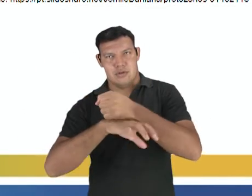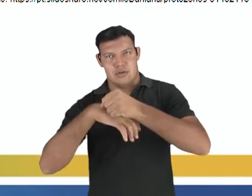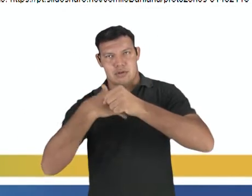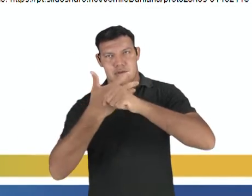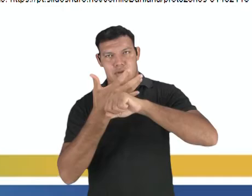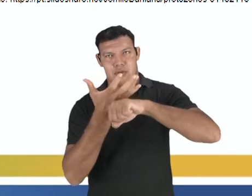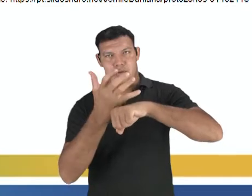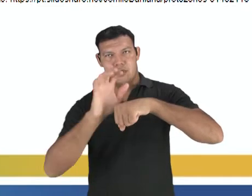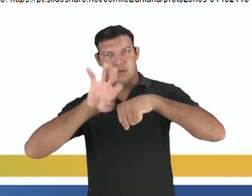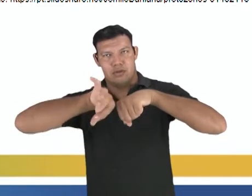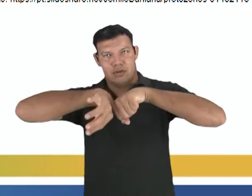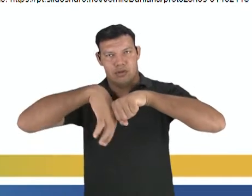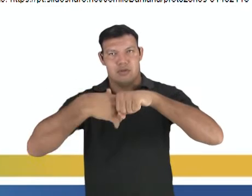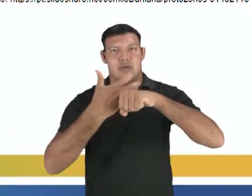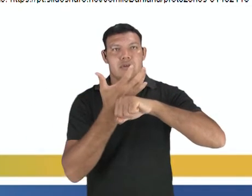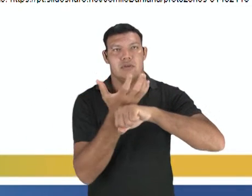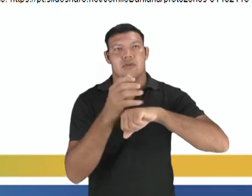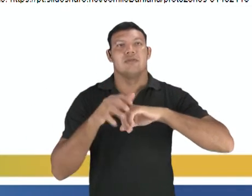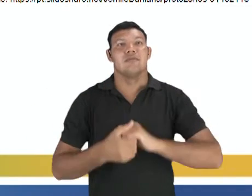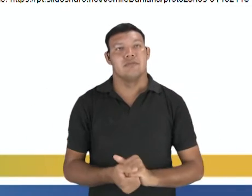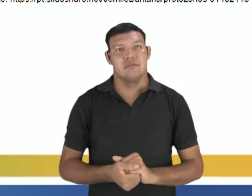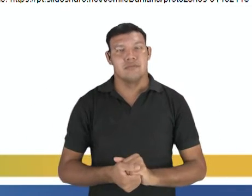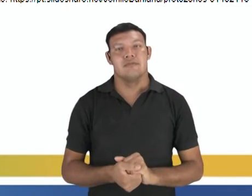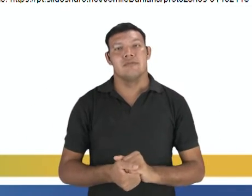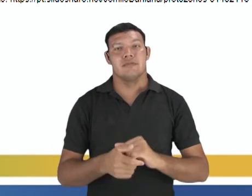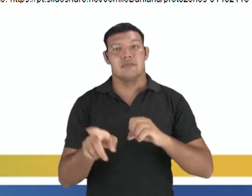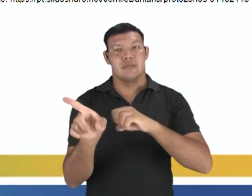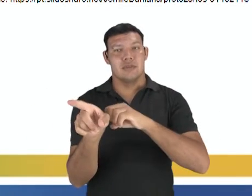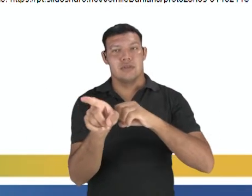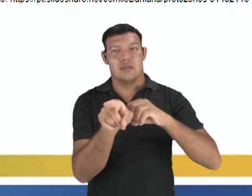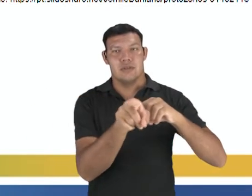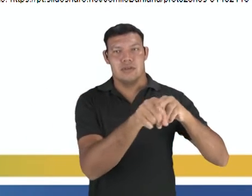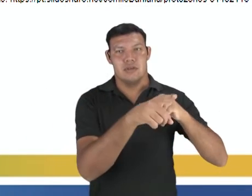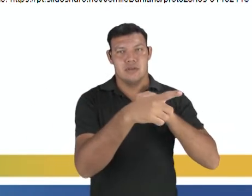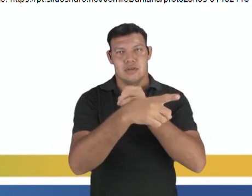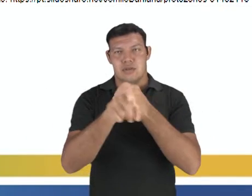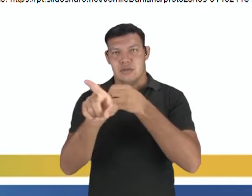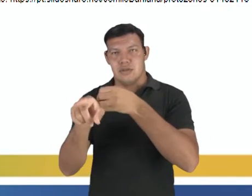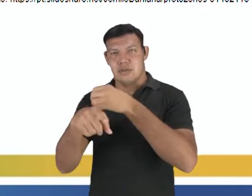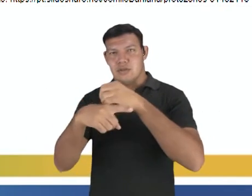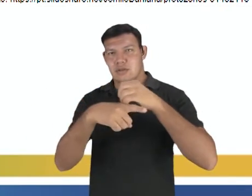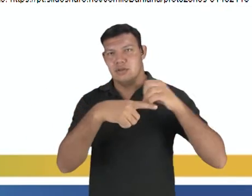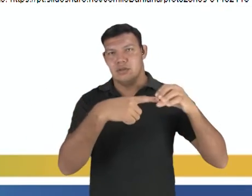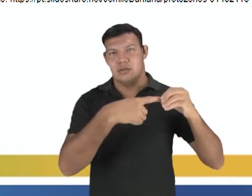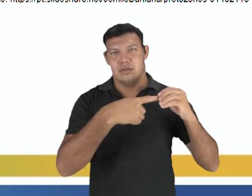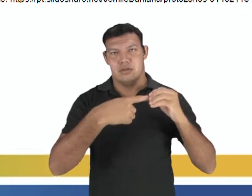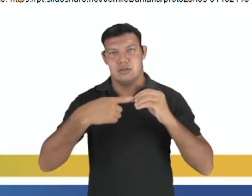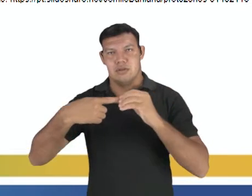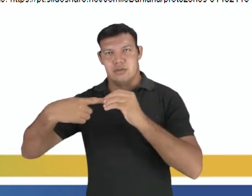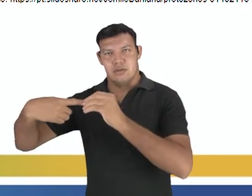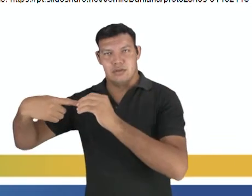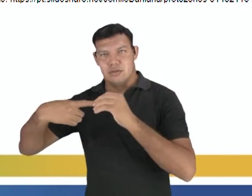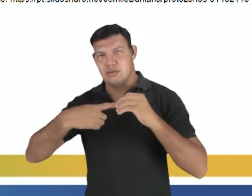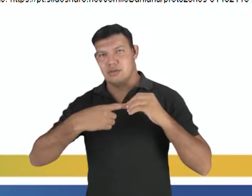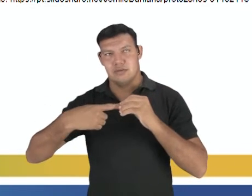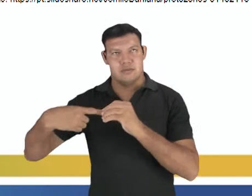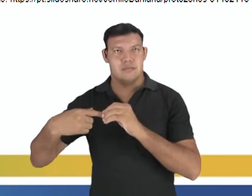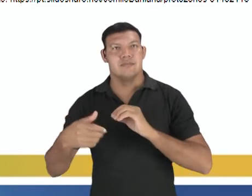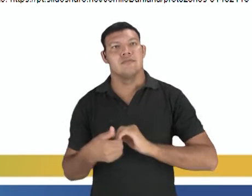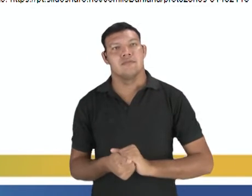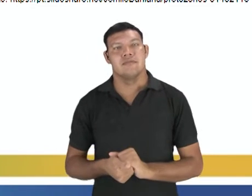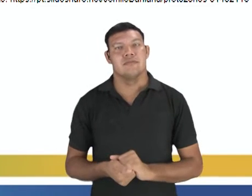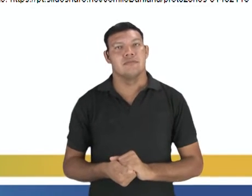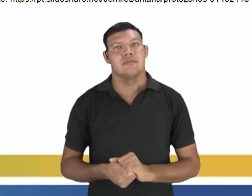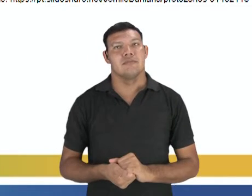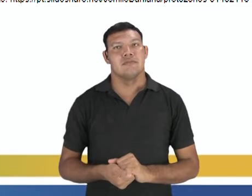aqueles protozoários que se locomovem graças ao batimento aí do que a gente chama de flagelo. E